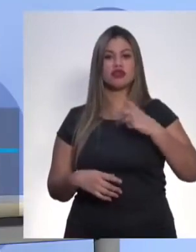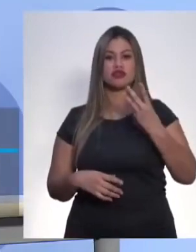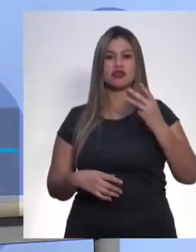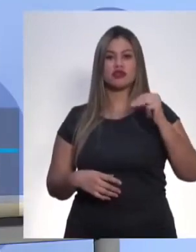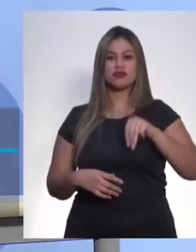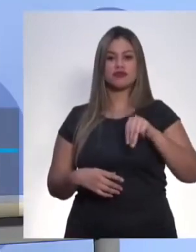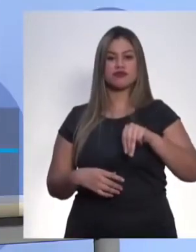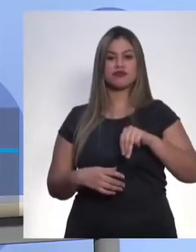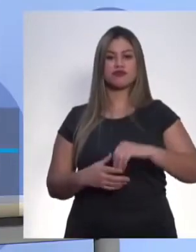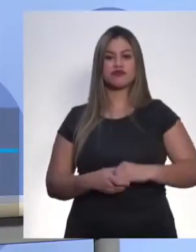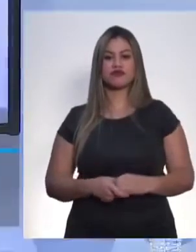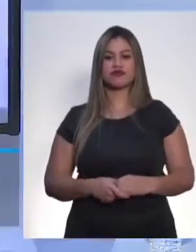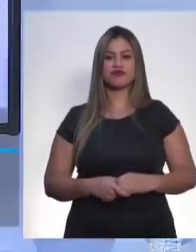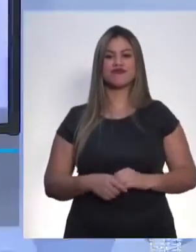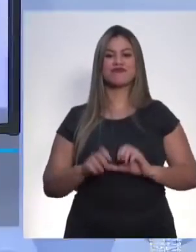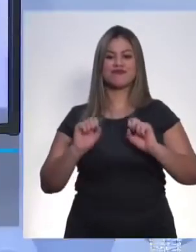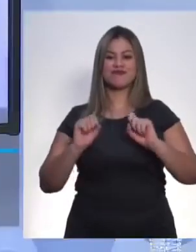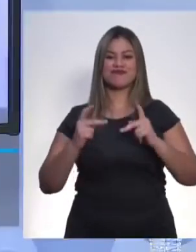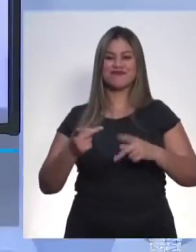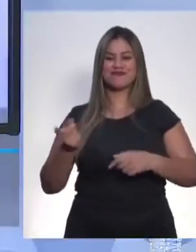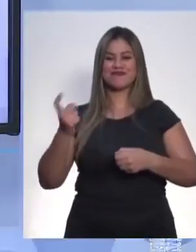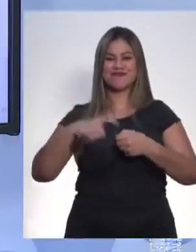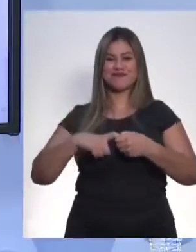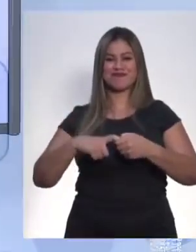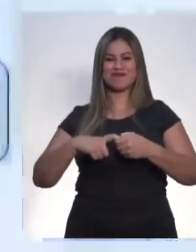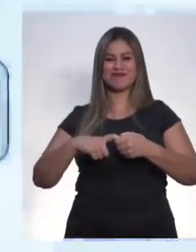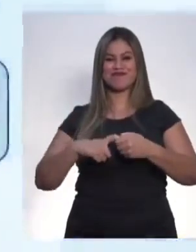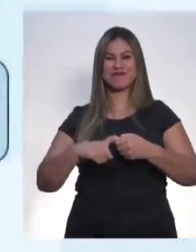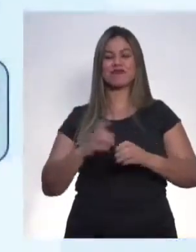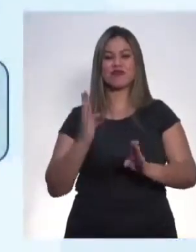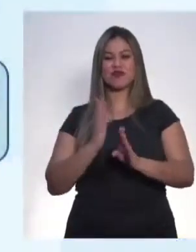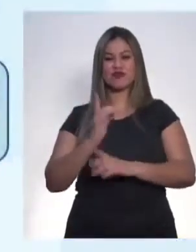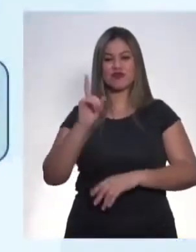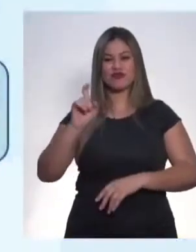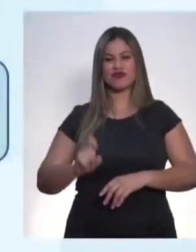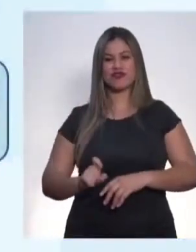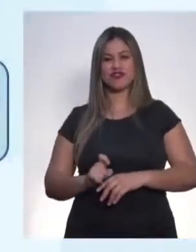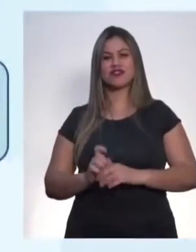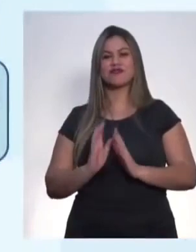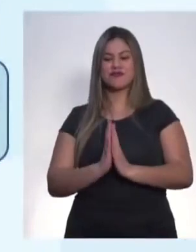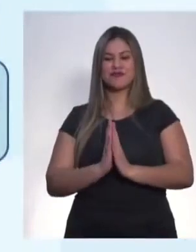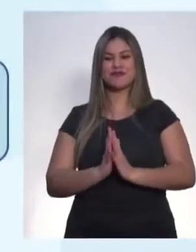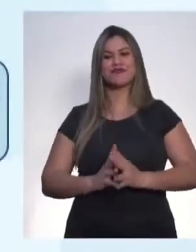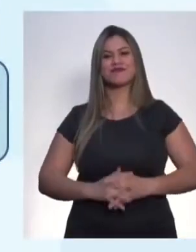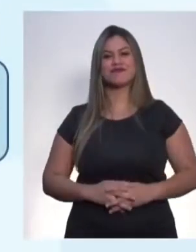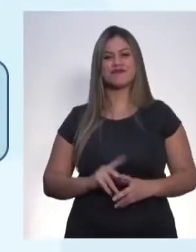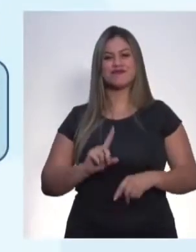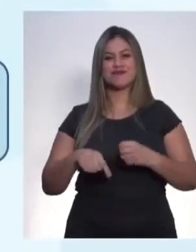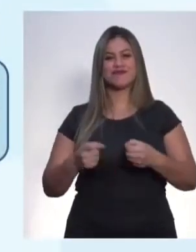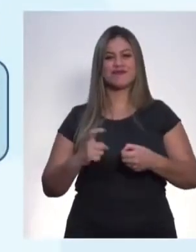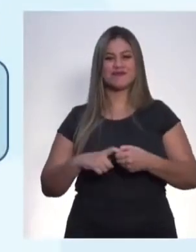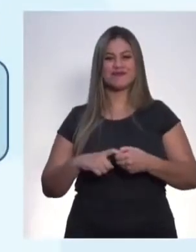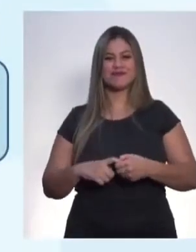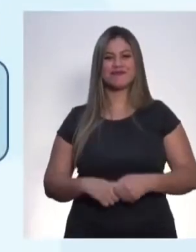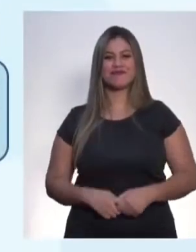3 minutos. Ok, então voltamos daqui 3 minutos. Descubra um valor do x para mim, por favor. Até já!